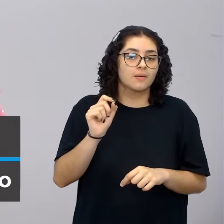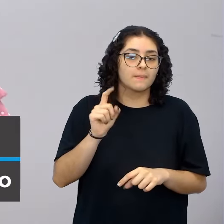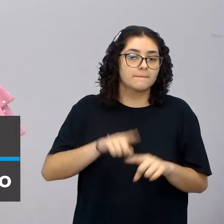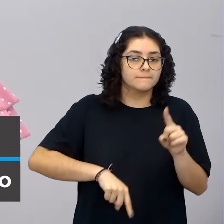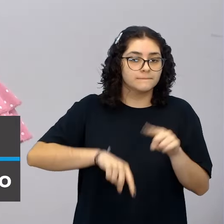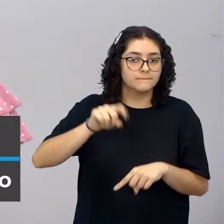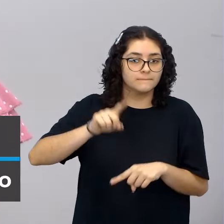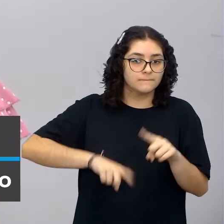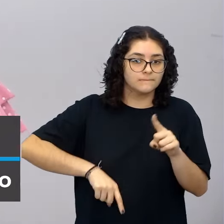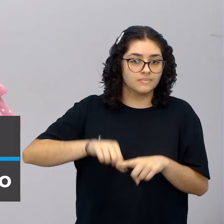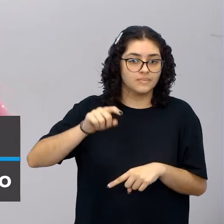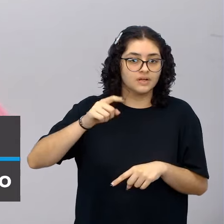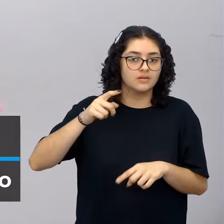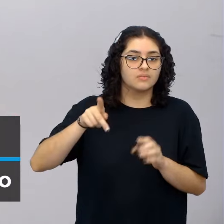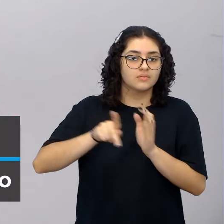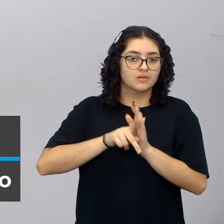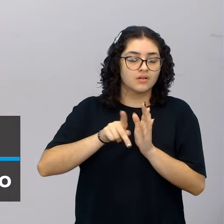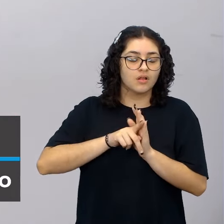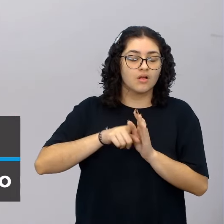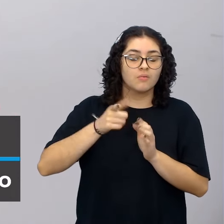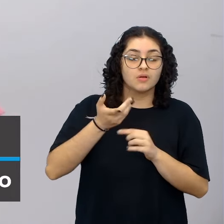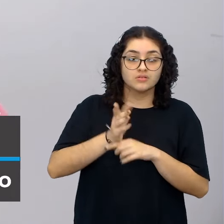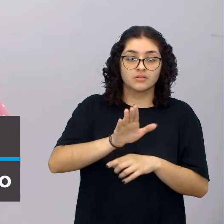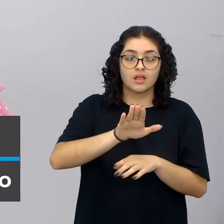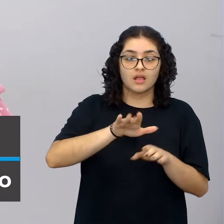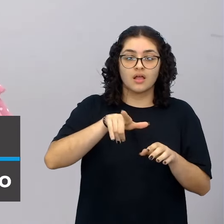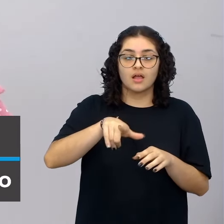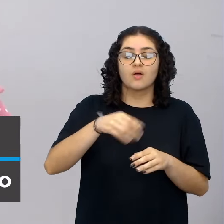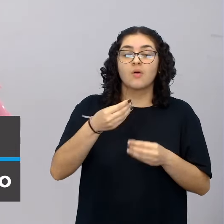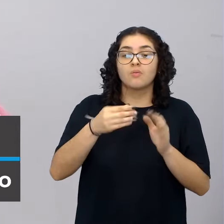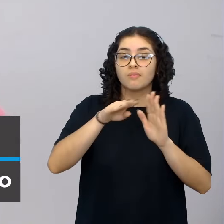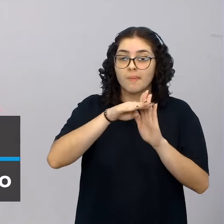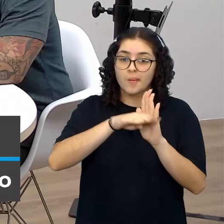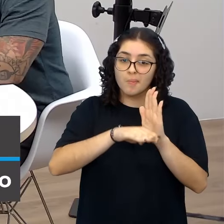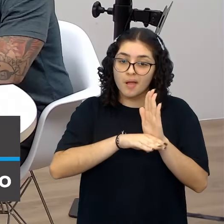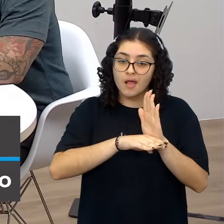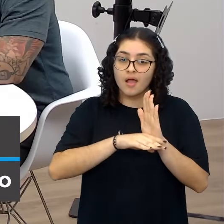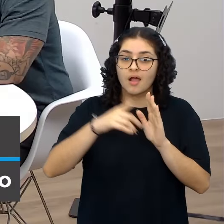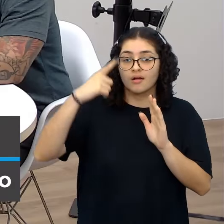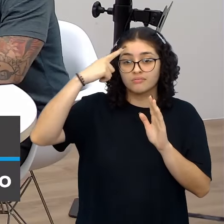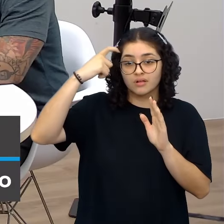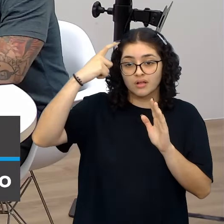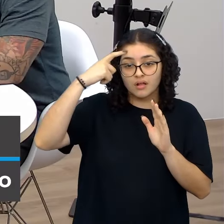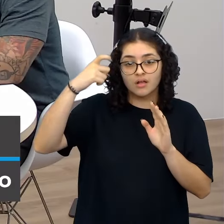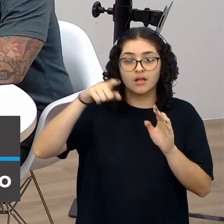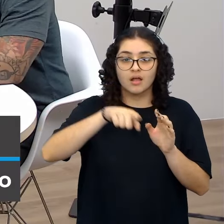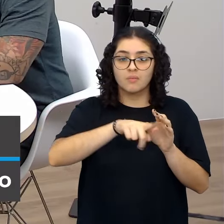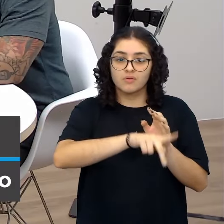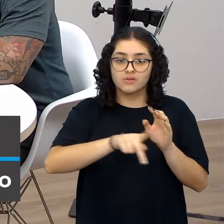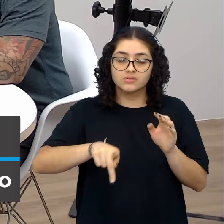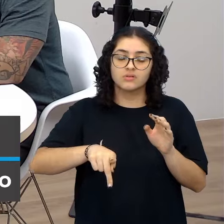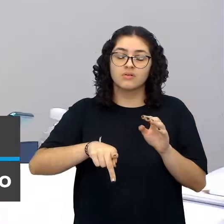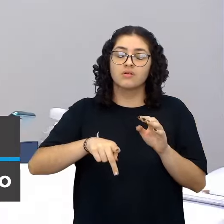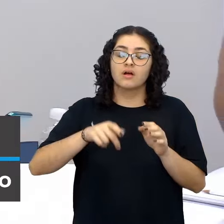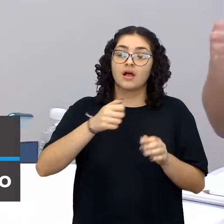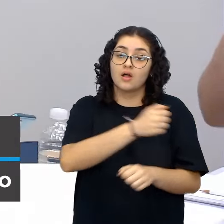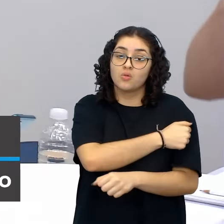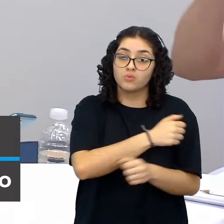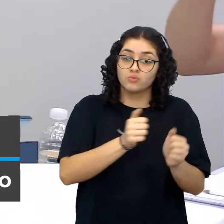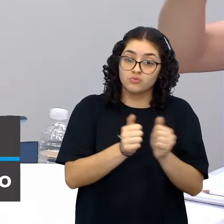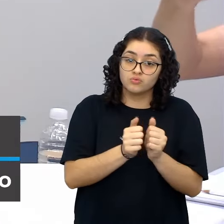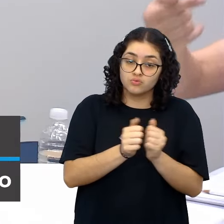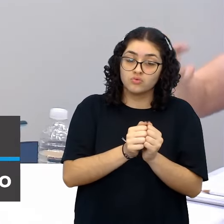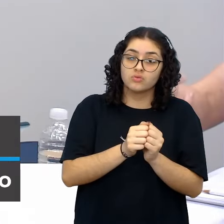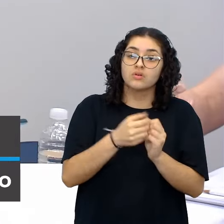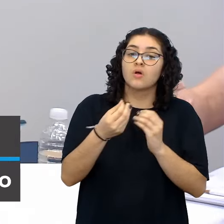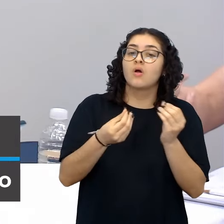trouxesse repertório para o estudante, para o professor, de forma que ele pudesse ser criativo, usar a imaginação, produzir pensando no